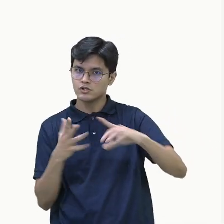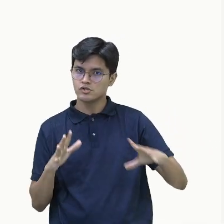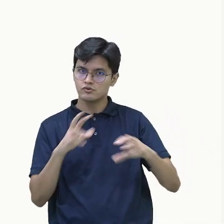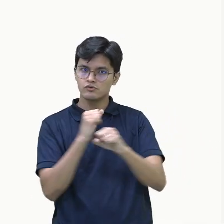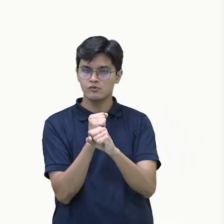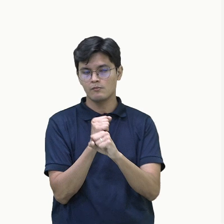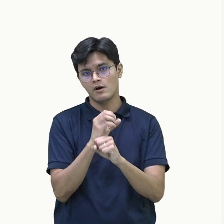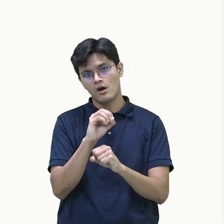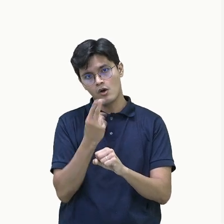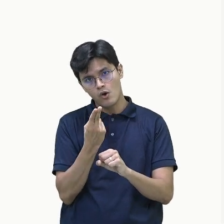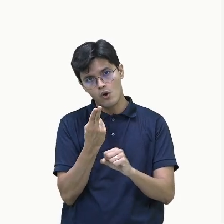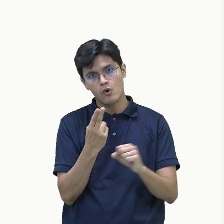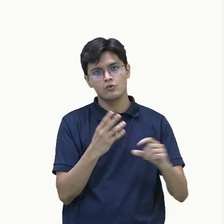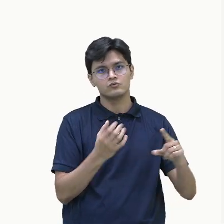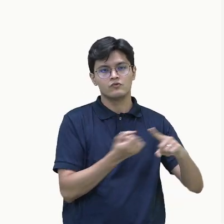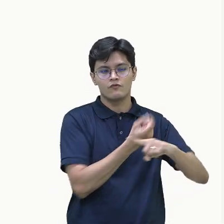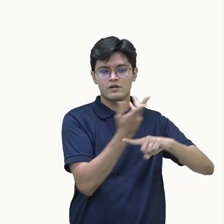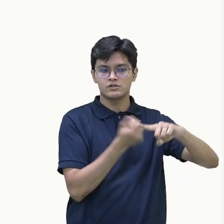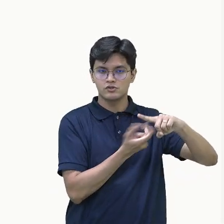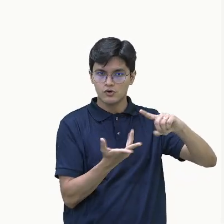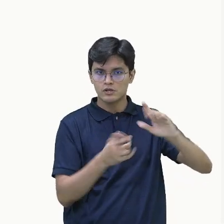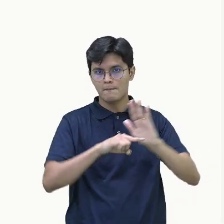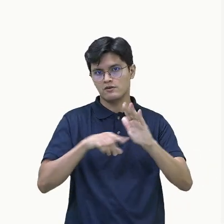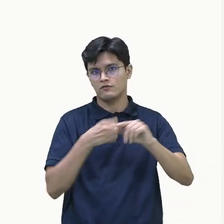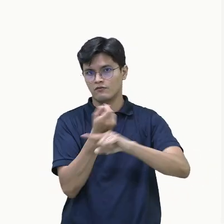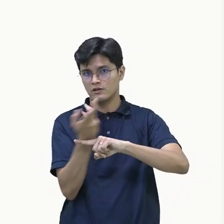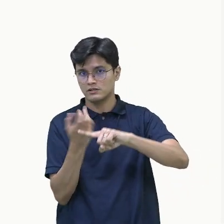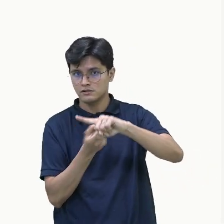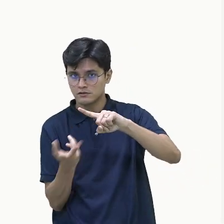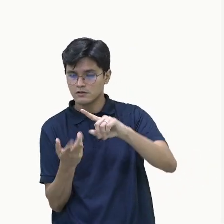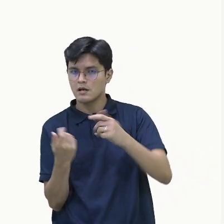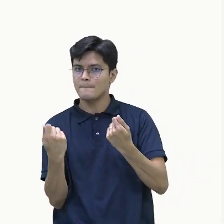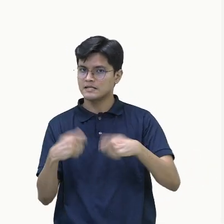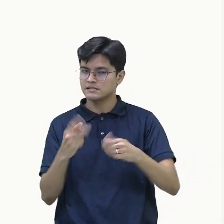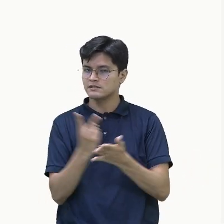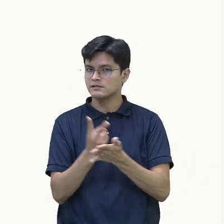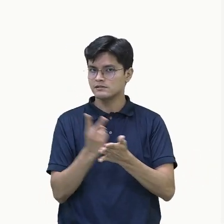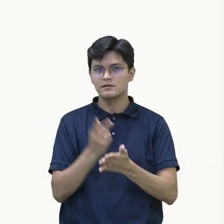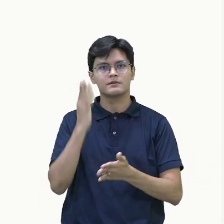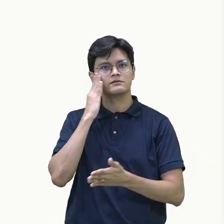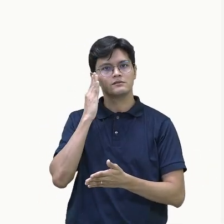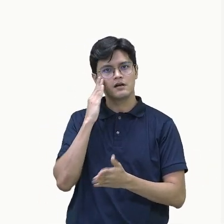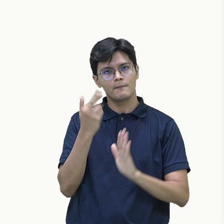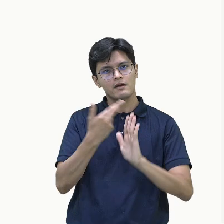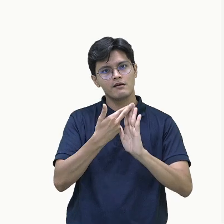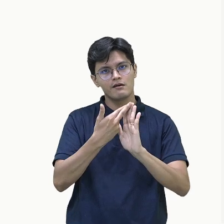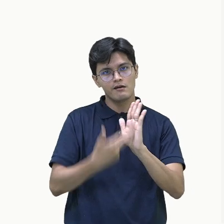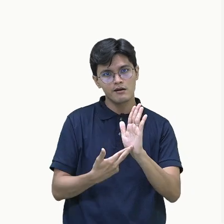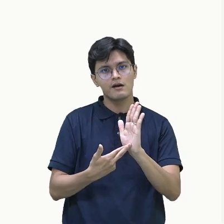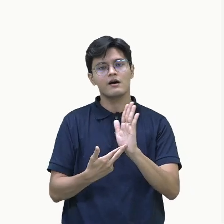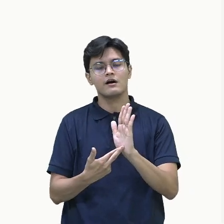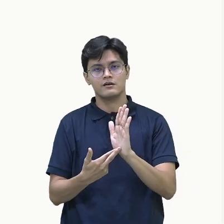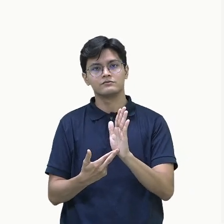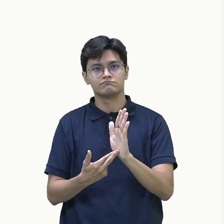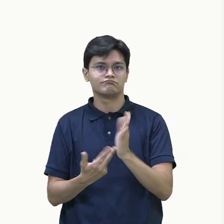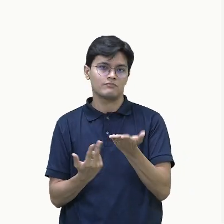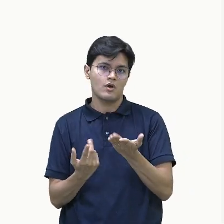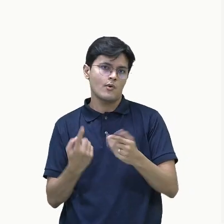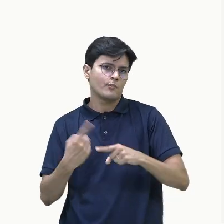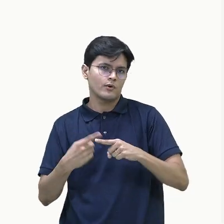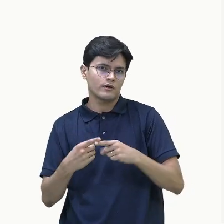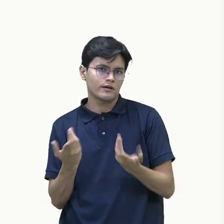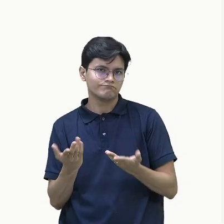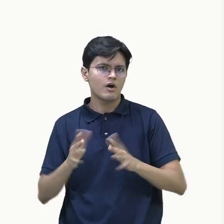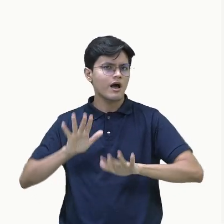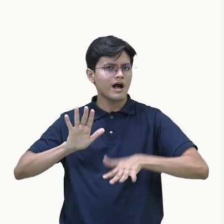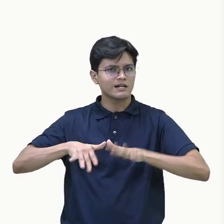sempre ter essa ideia, porque dependendo do momento eu tenho que deixar a fração de forma irredutível. Vamos